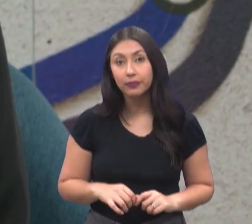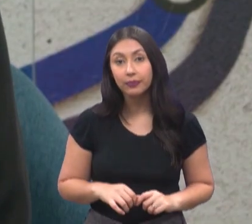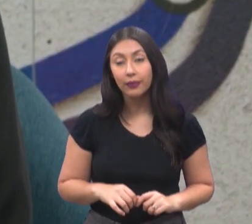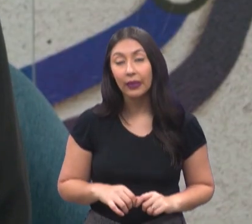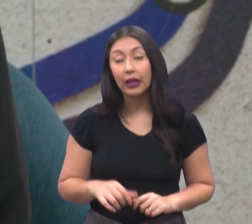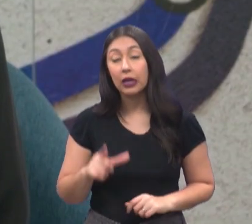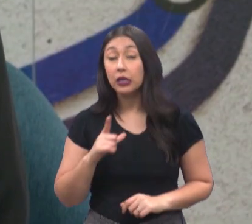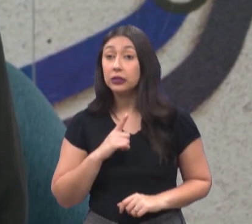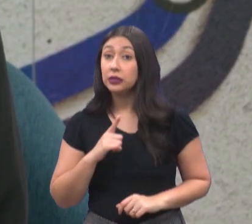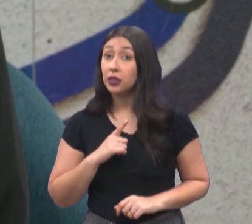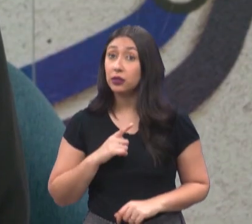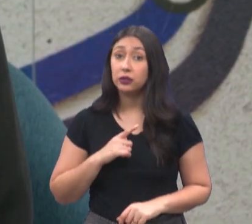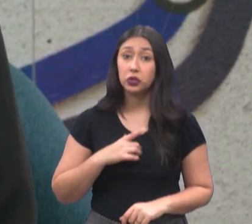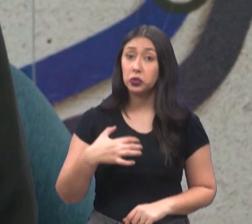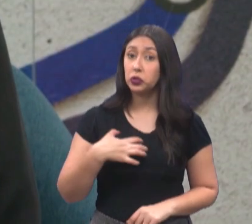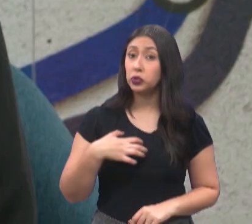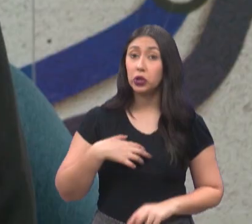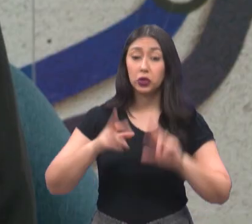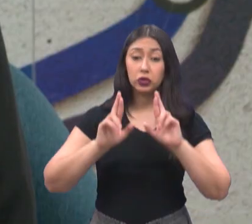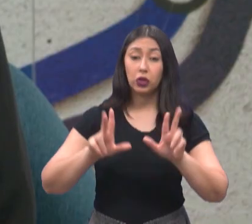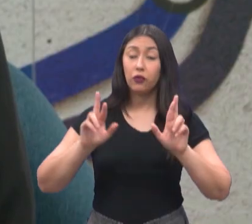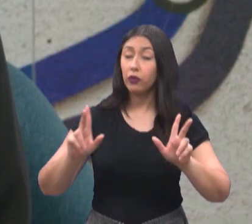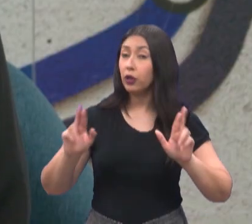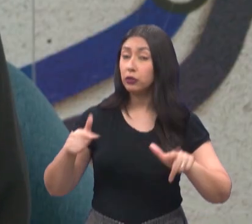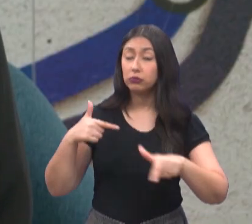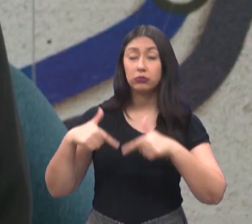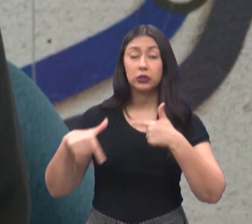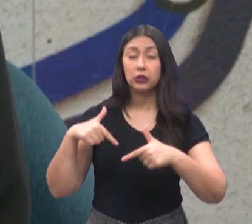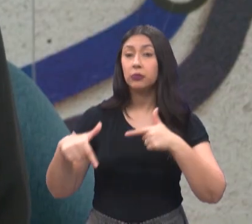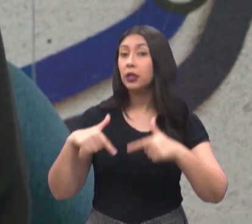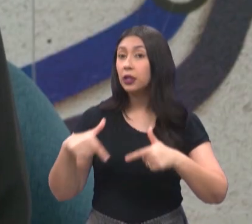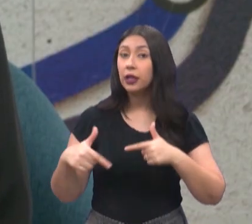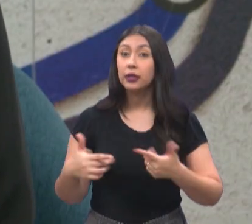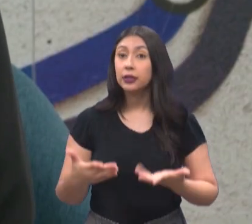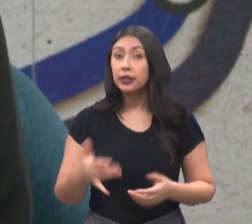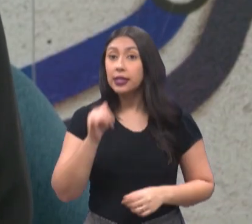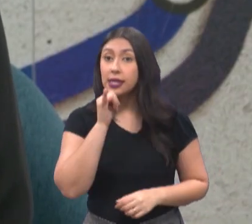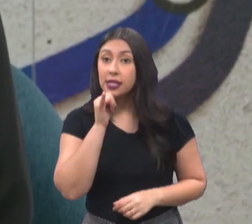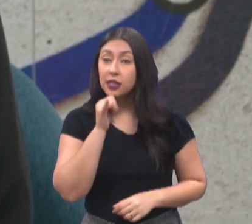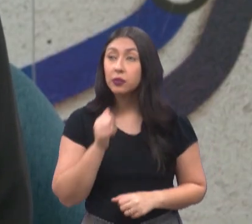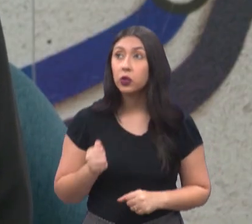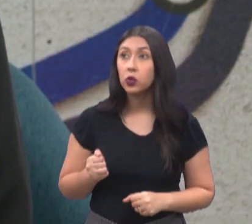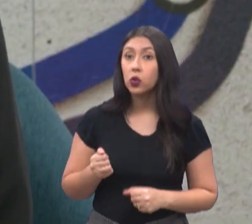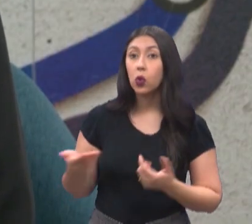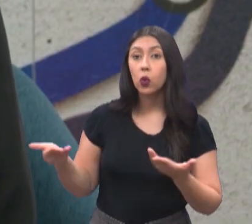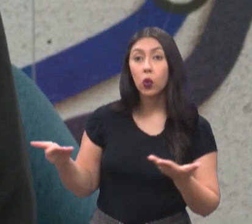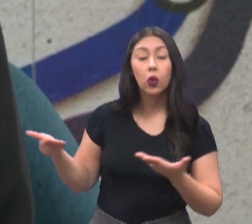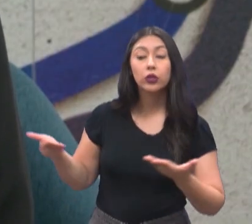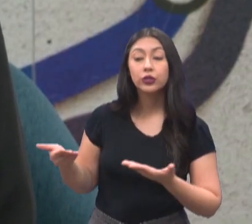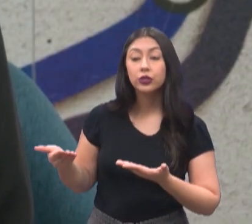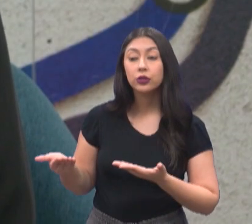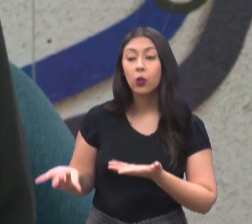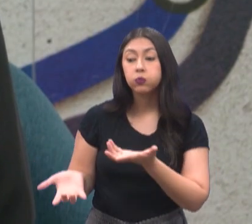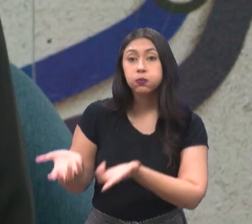Existem várias formas de você trabalhar, né? Então, a fundição, hoje, na verdade, o que está muito em alta